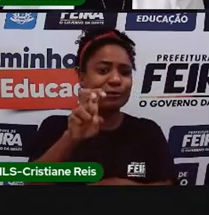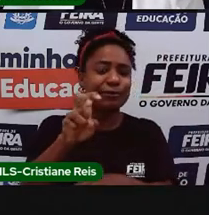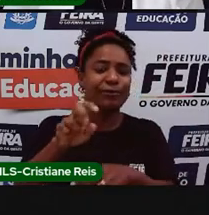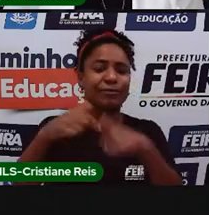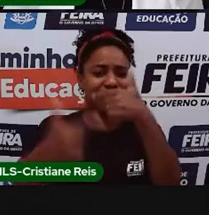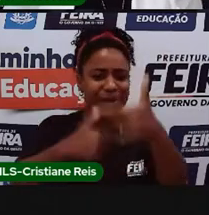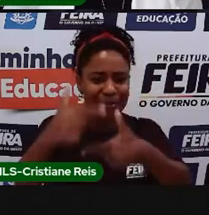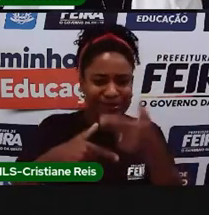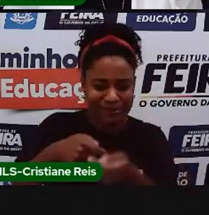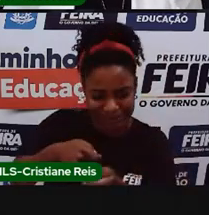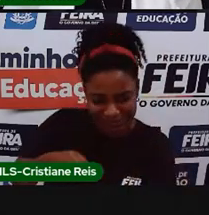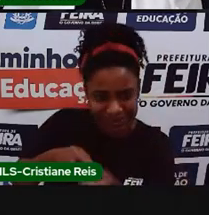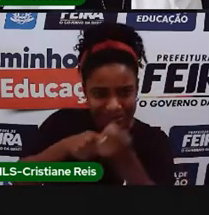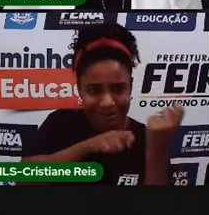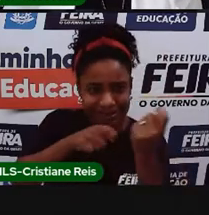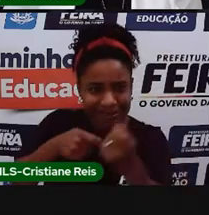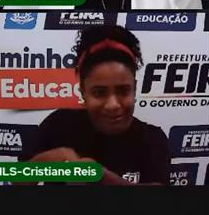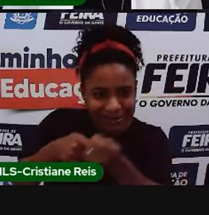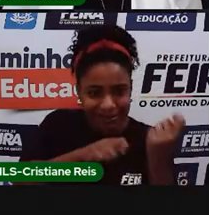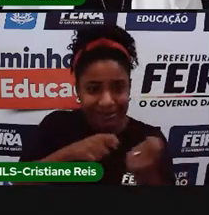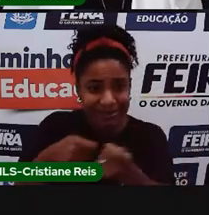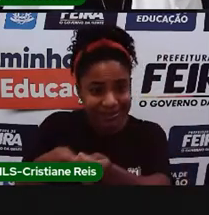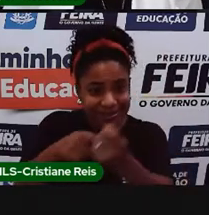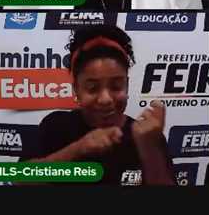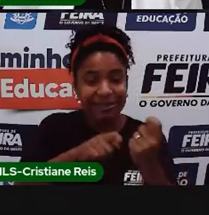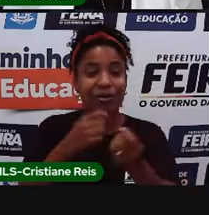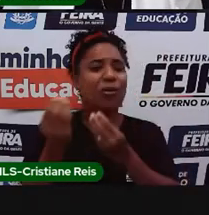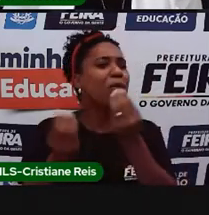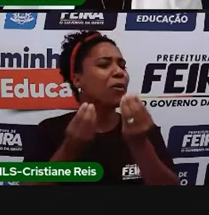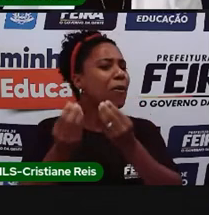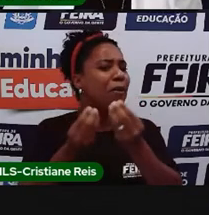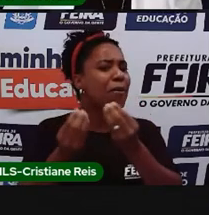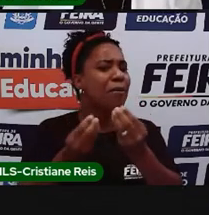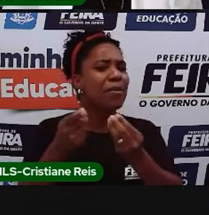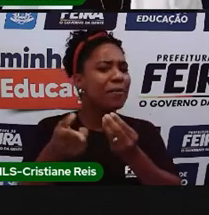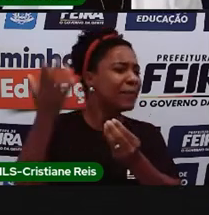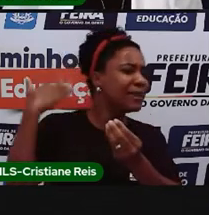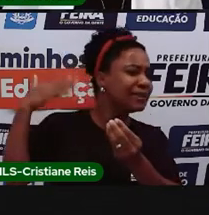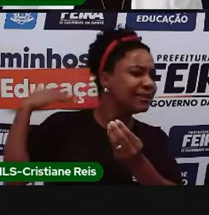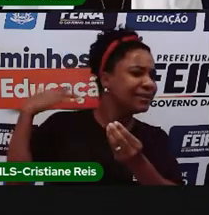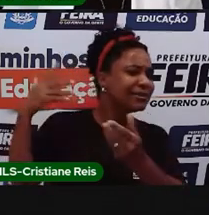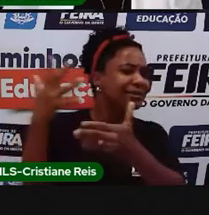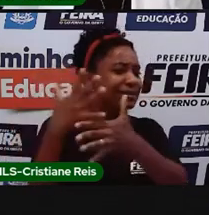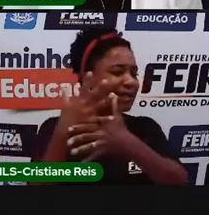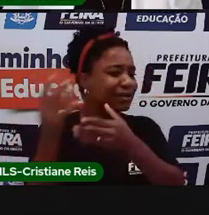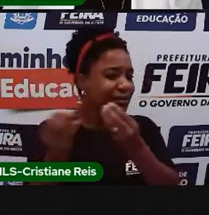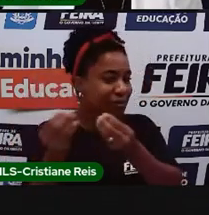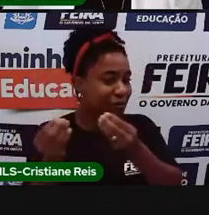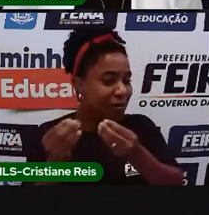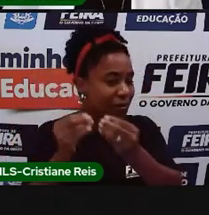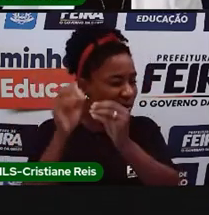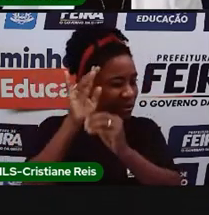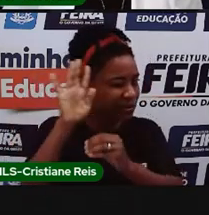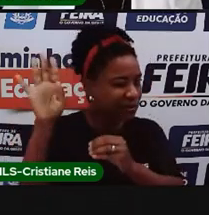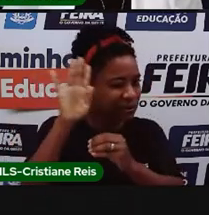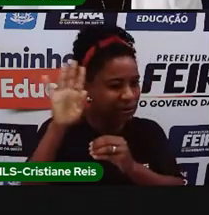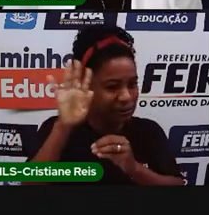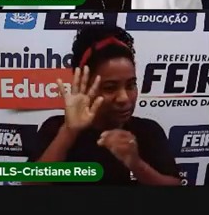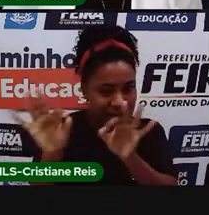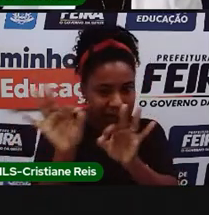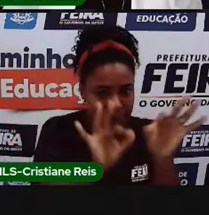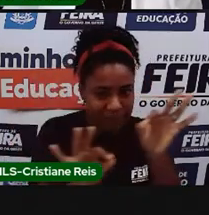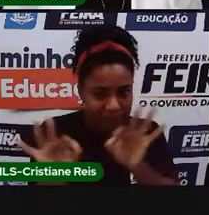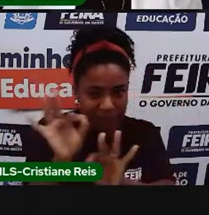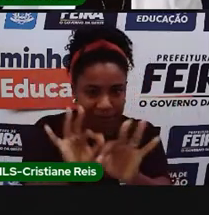eles conseguiram, né, fazer uma projeção de como era essa cidade. Aí vocês estão vendo aqui em preto, né,